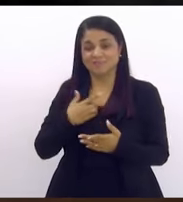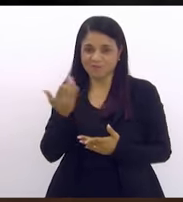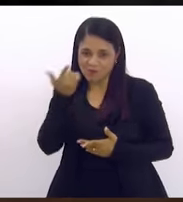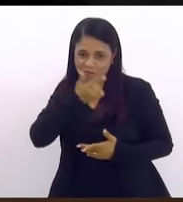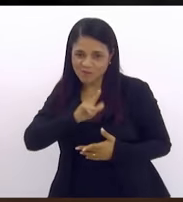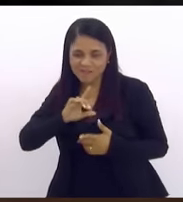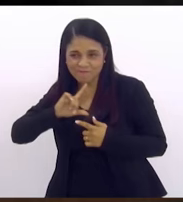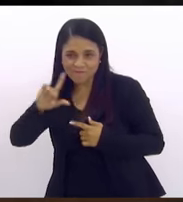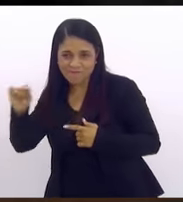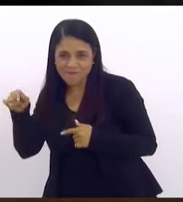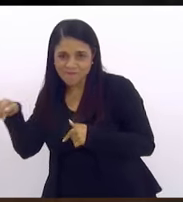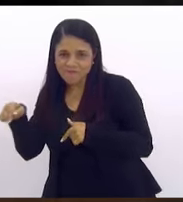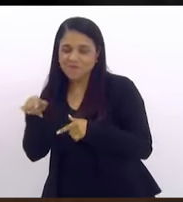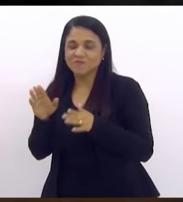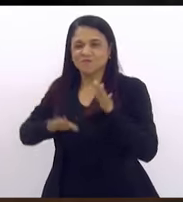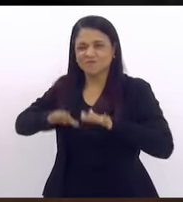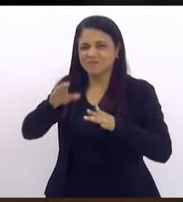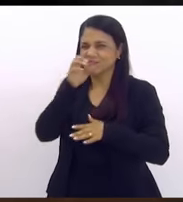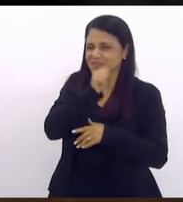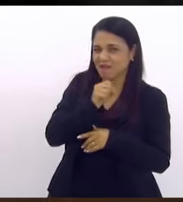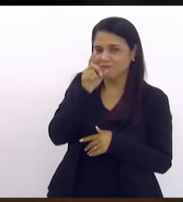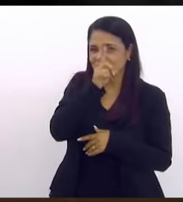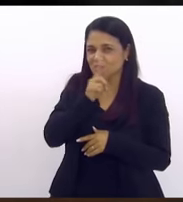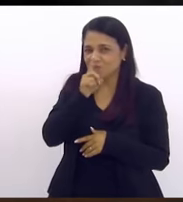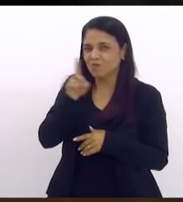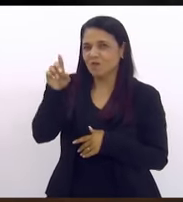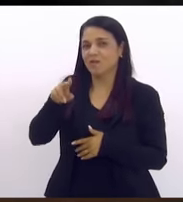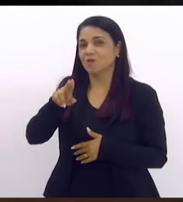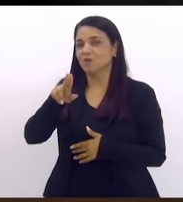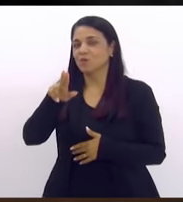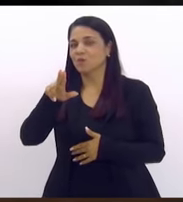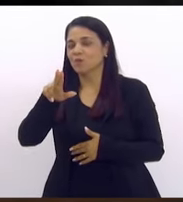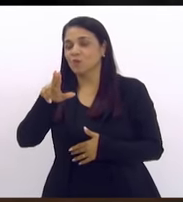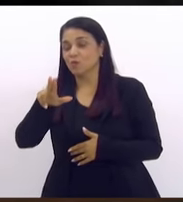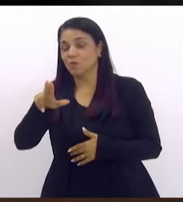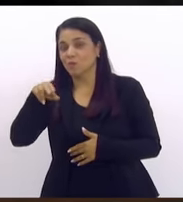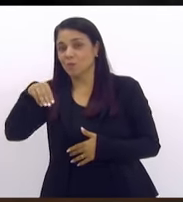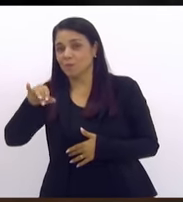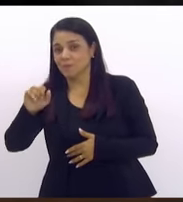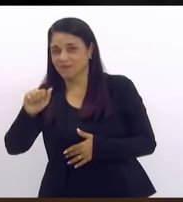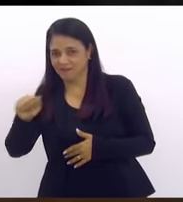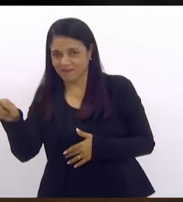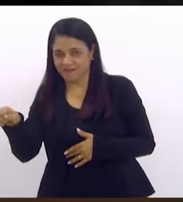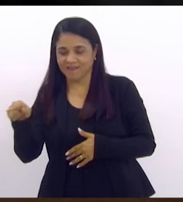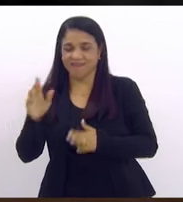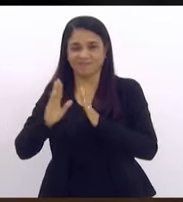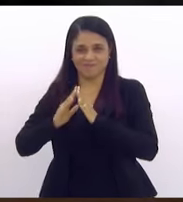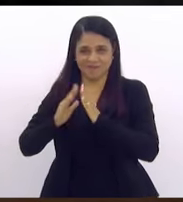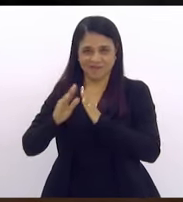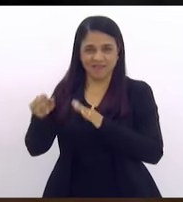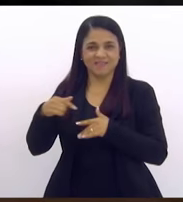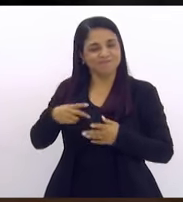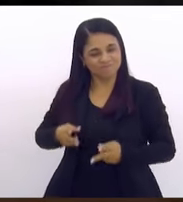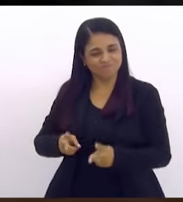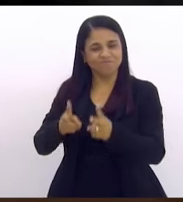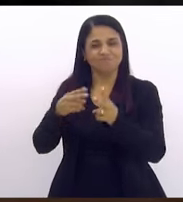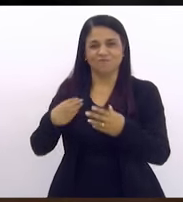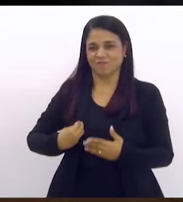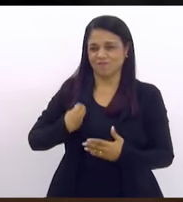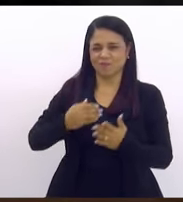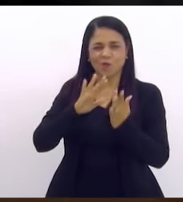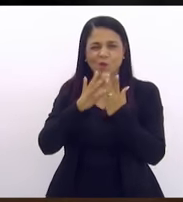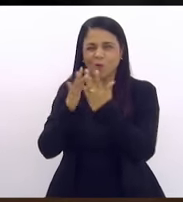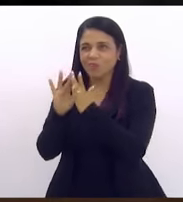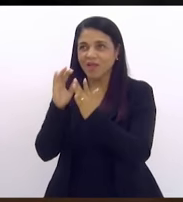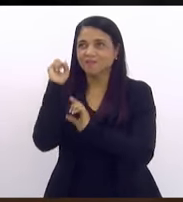na serra de Lumiar a beira de um rio que tal como a vida flui continuamente permitindo o contato com